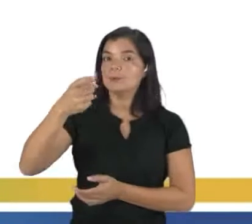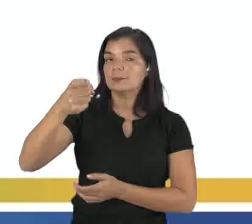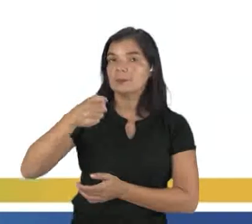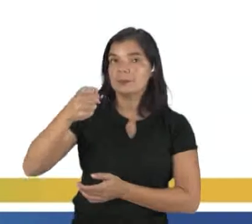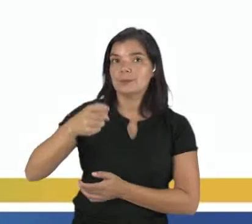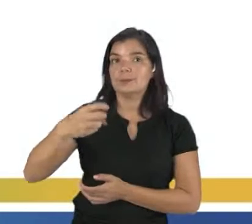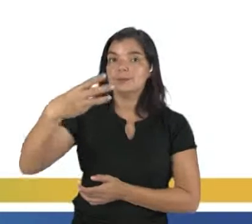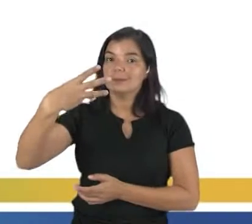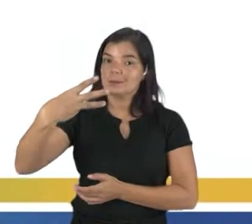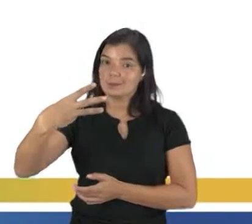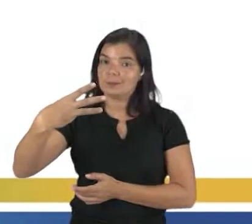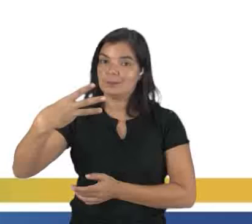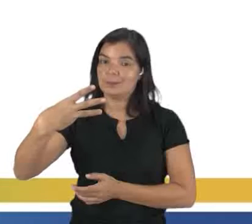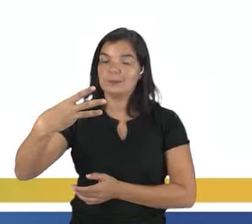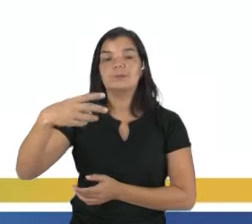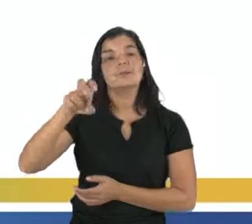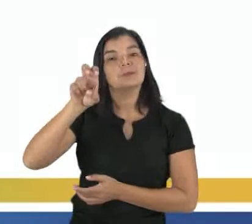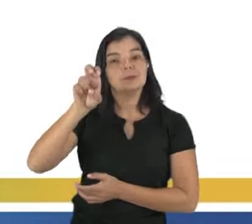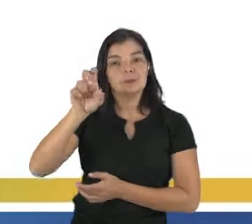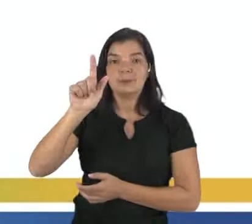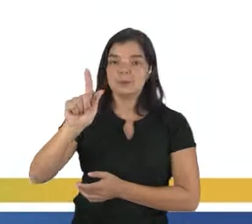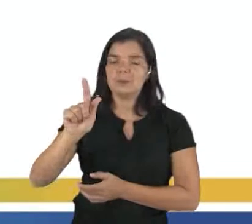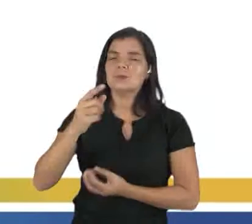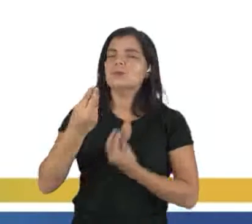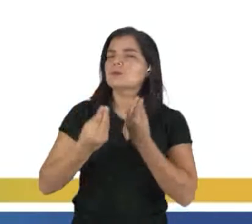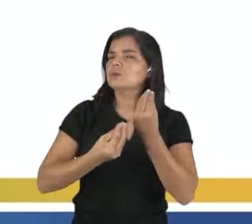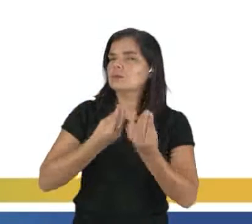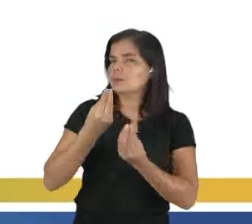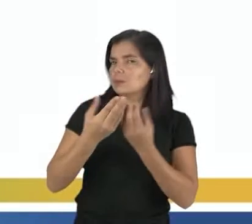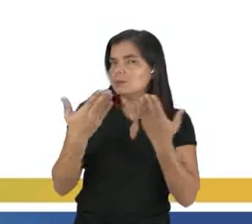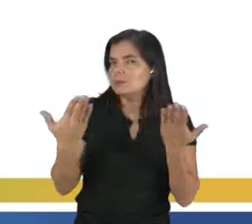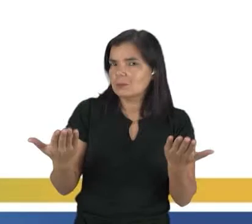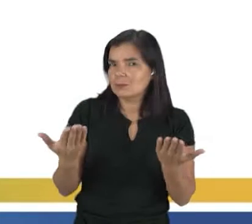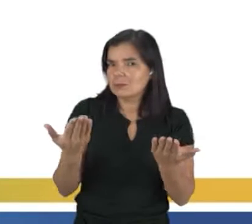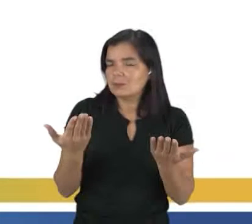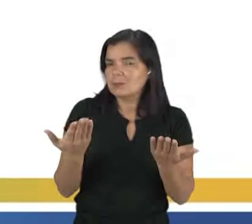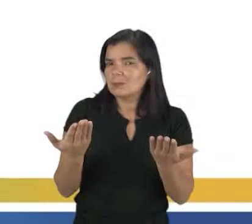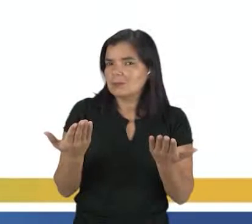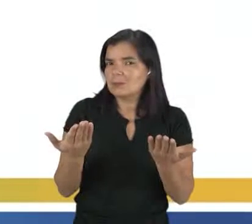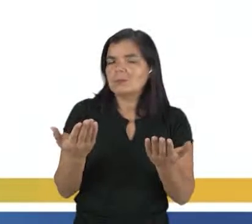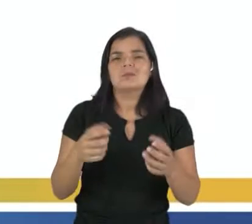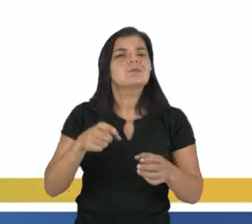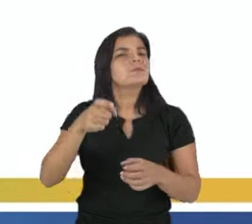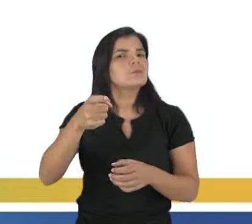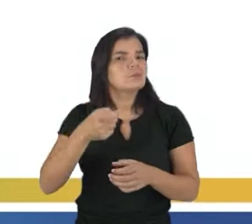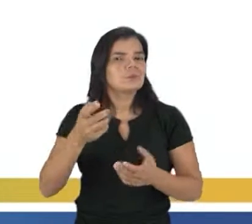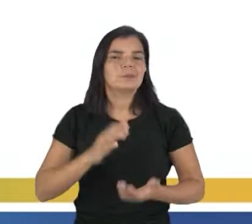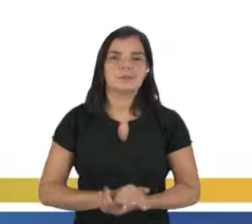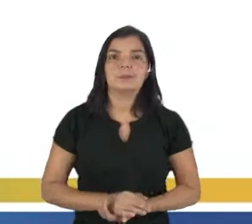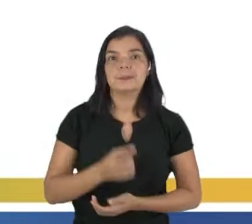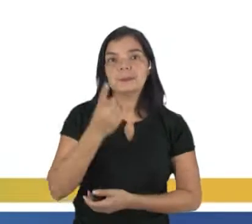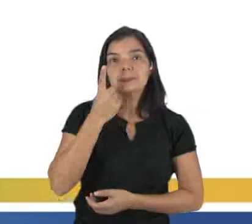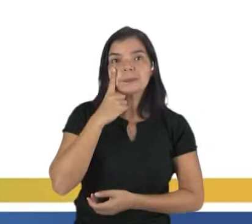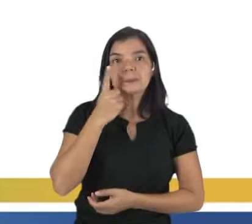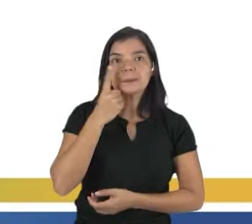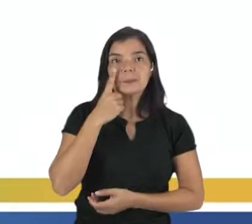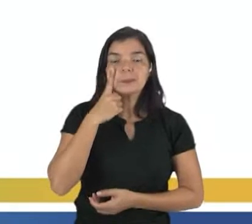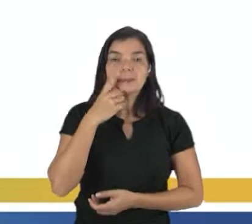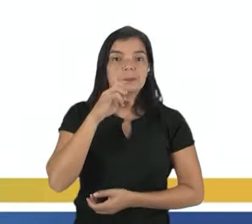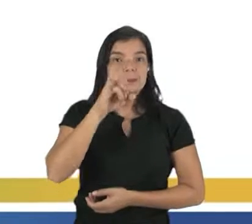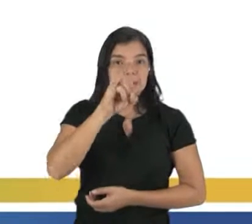e 3 peso de 5 gramas como é que eu faria para descobrir qual é a massa da Caixa x repare que